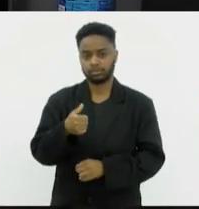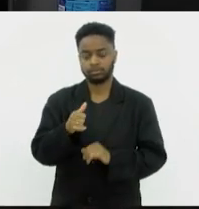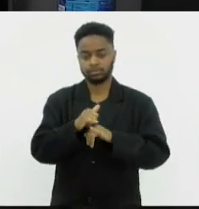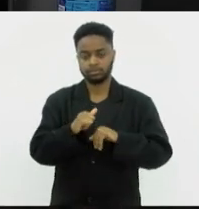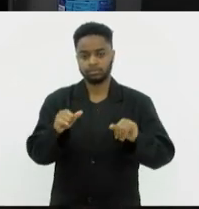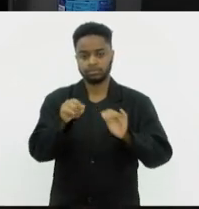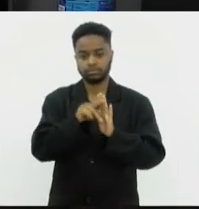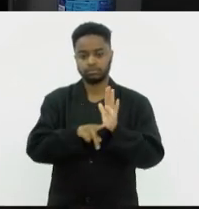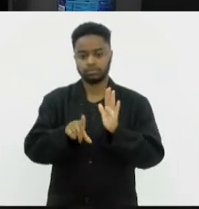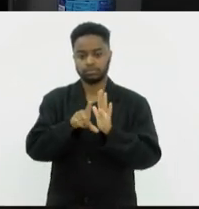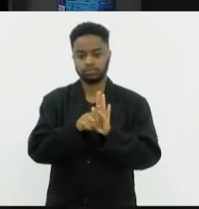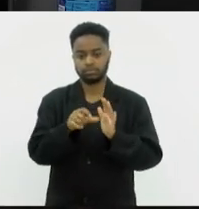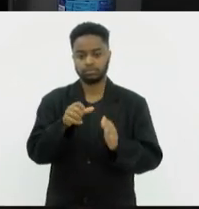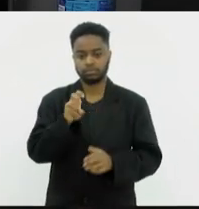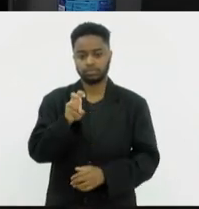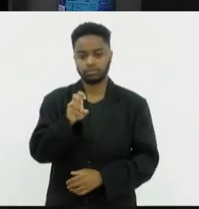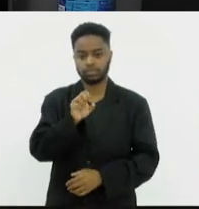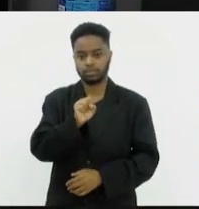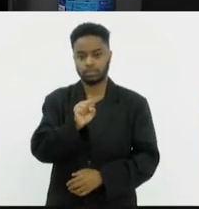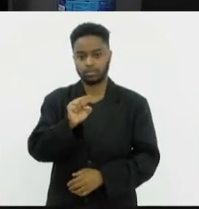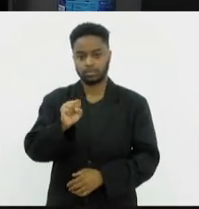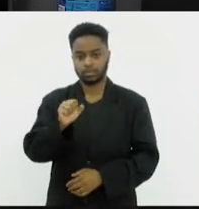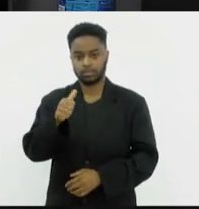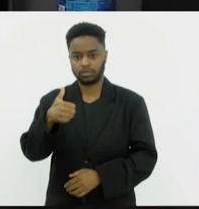Anuncio, projeto de lei número